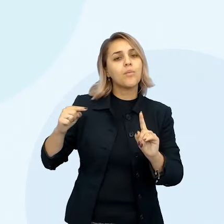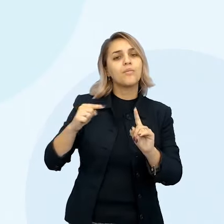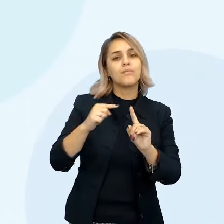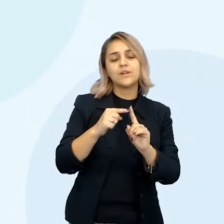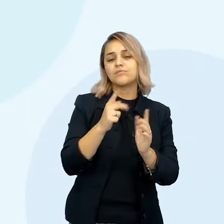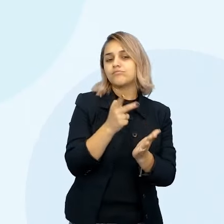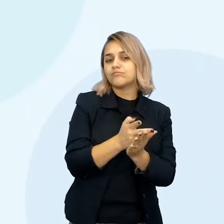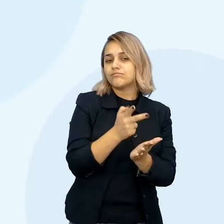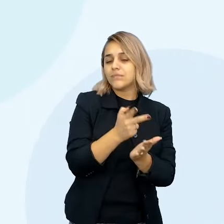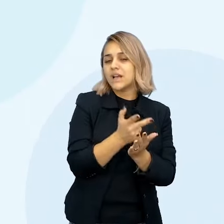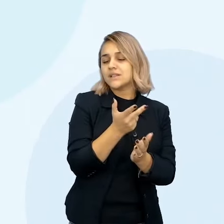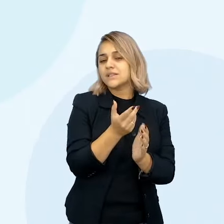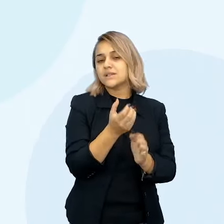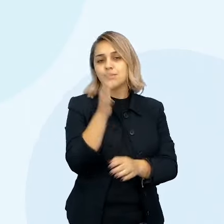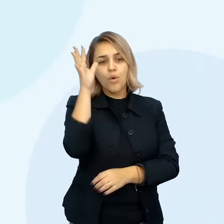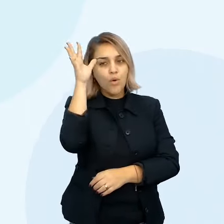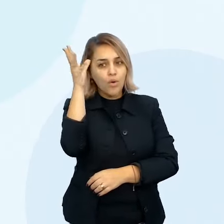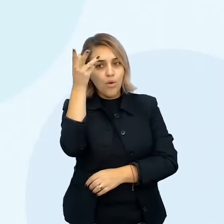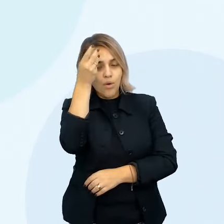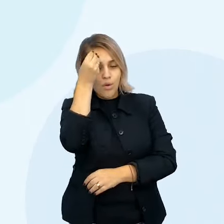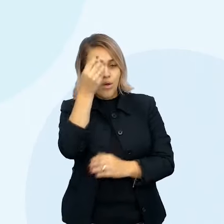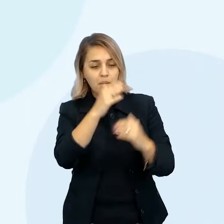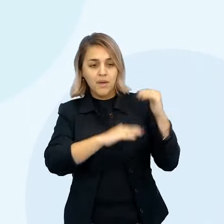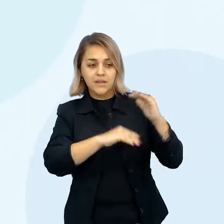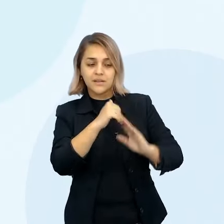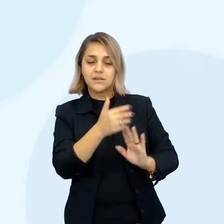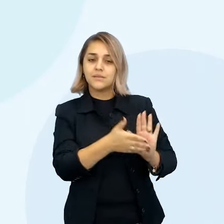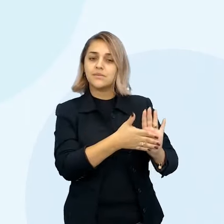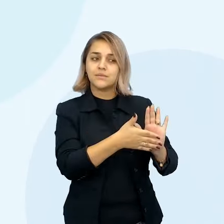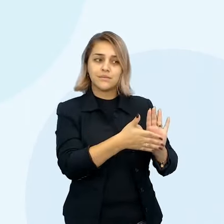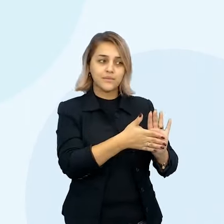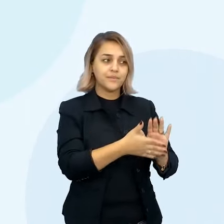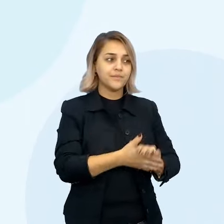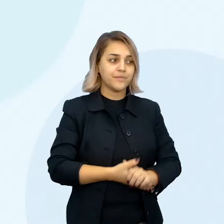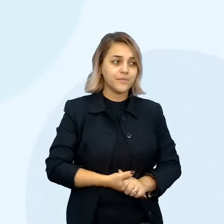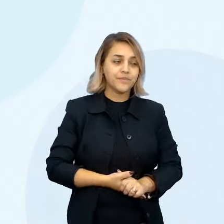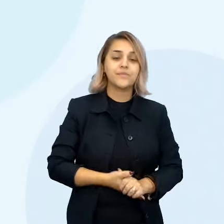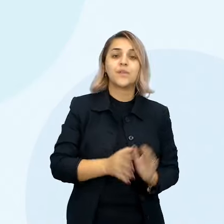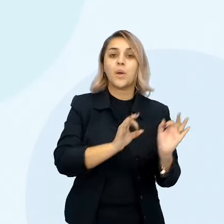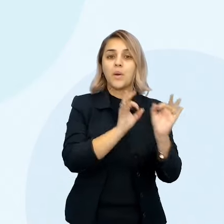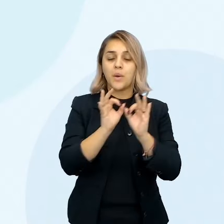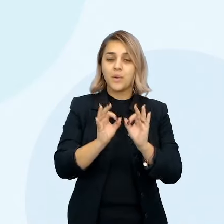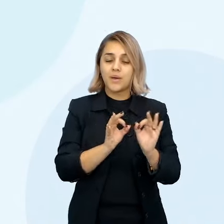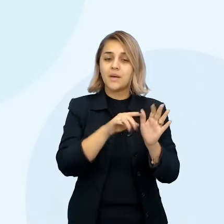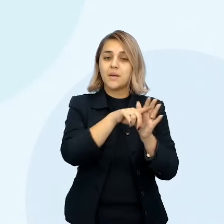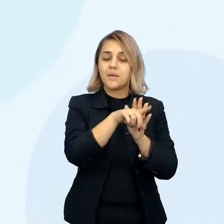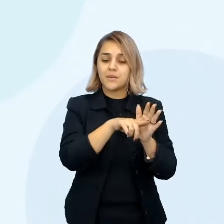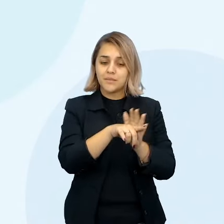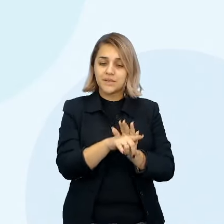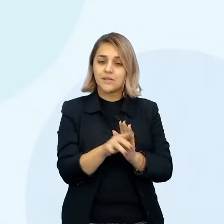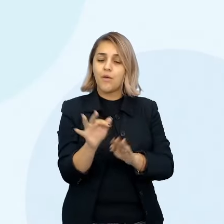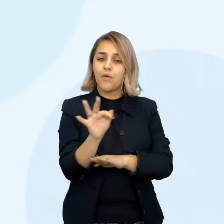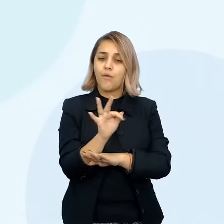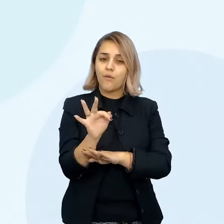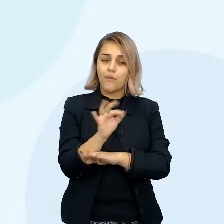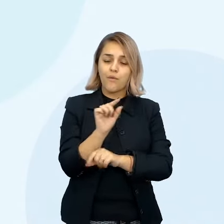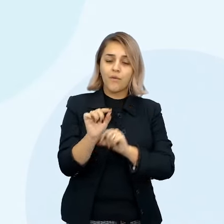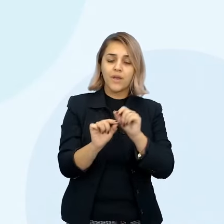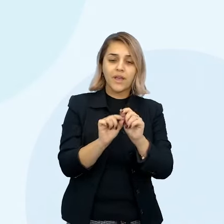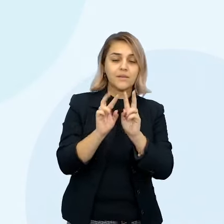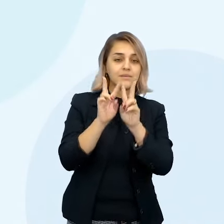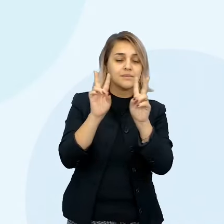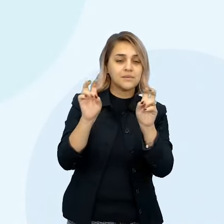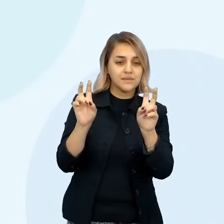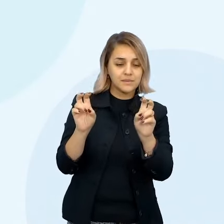objetivo, competências e habilidades propostas. O planejamento de uma pesquisa formal contempla os seguintes